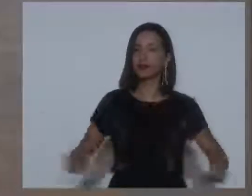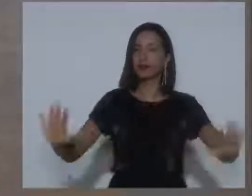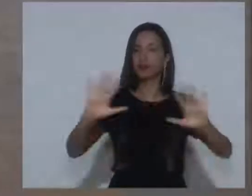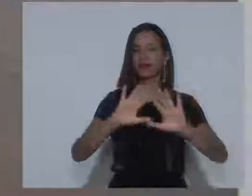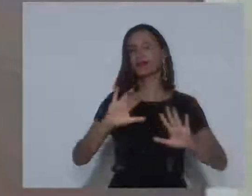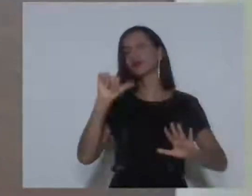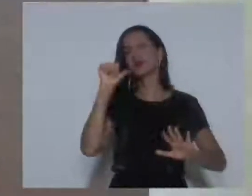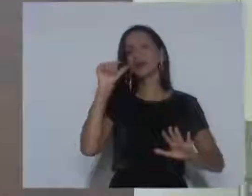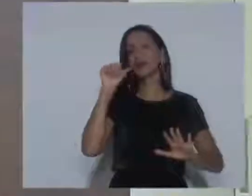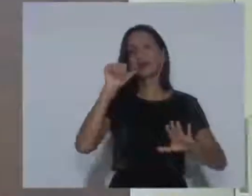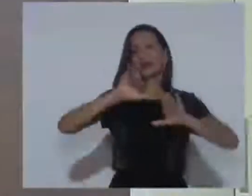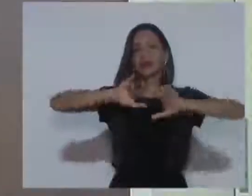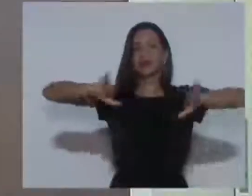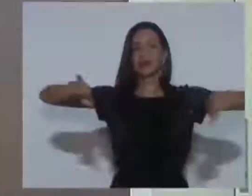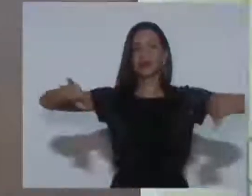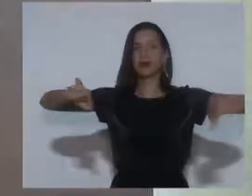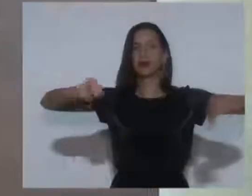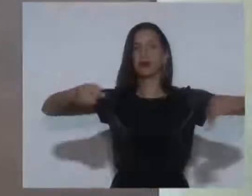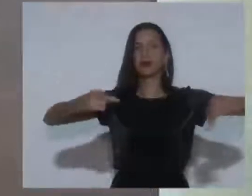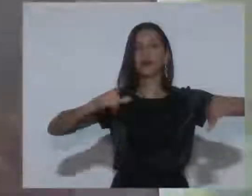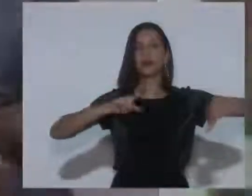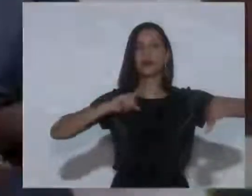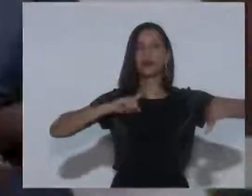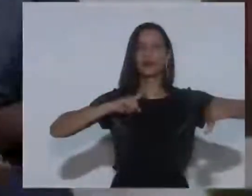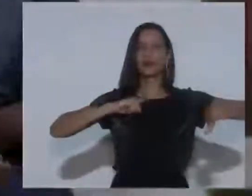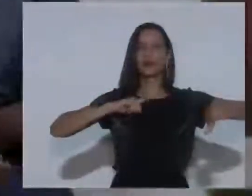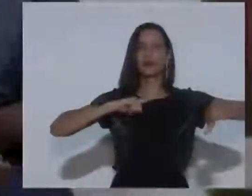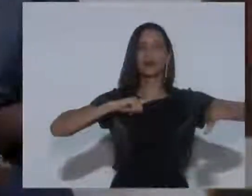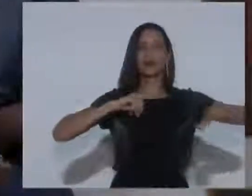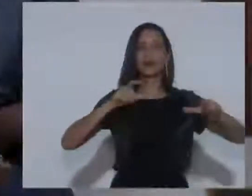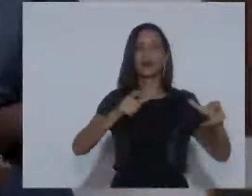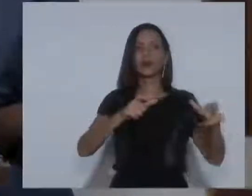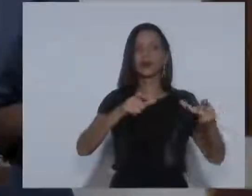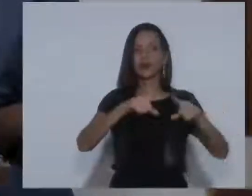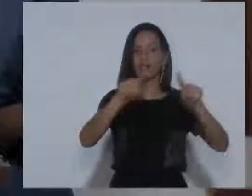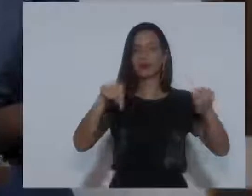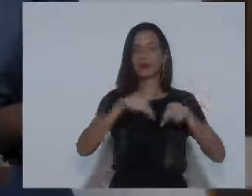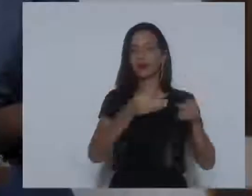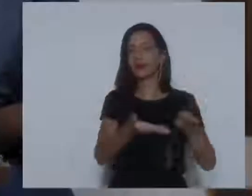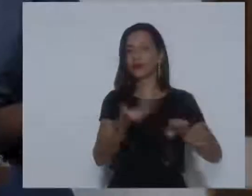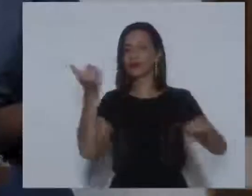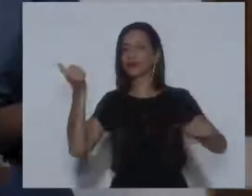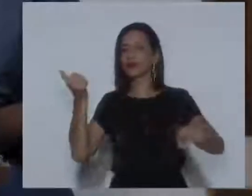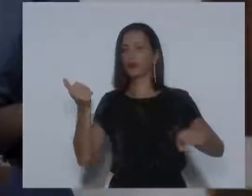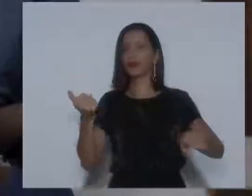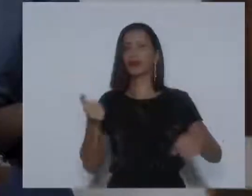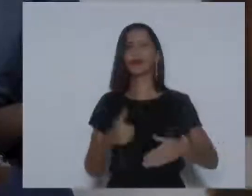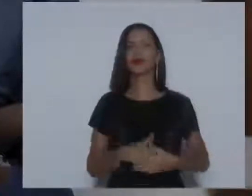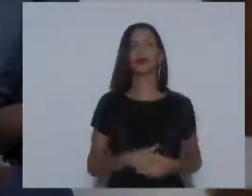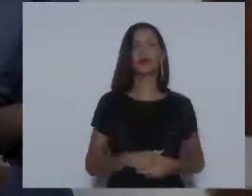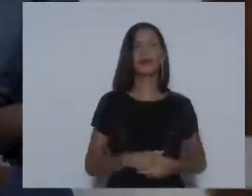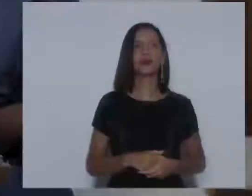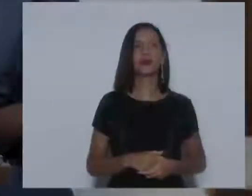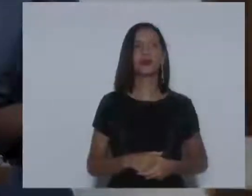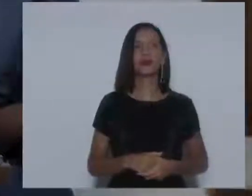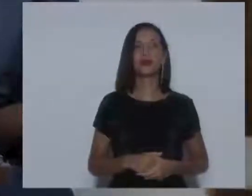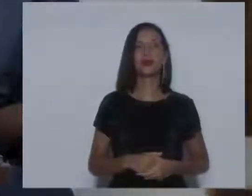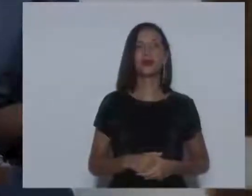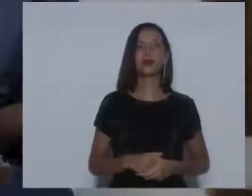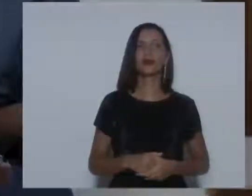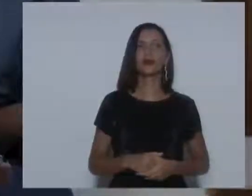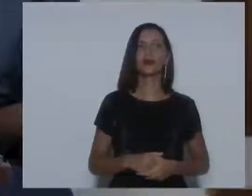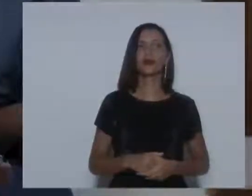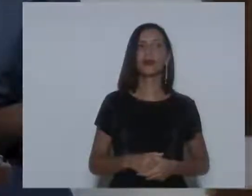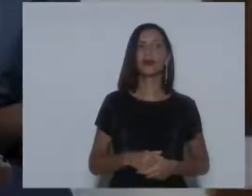entrada em separado, ou que se tire de lá a sala dela da DDM. Obrigada. Muito bem. E por falar em